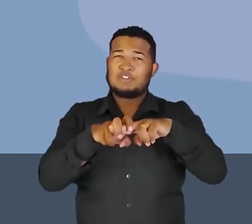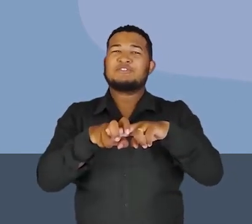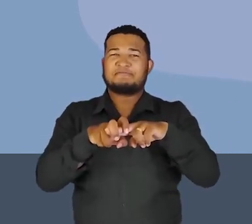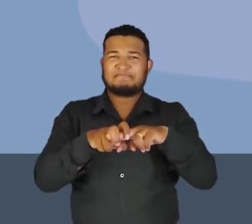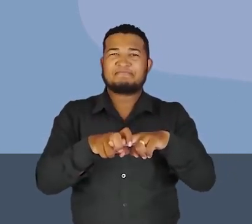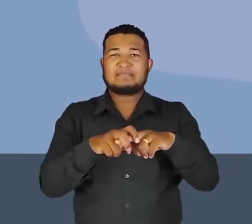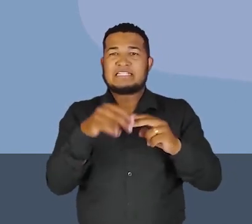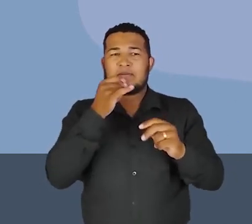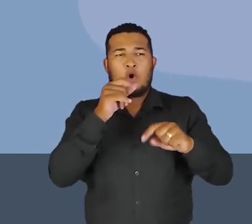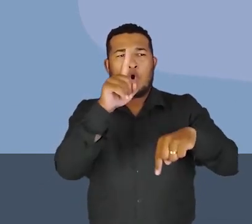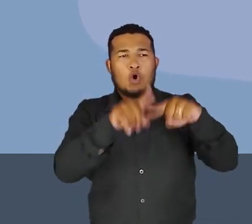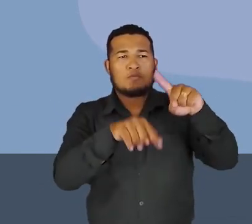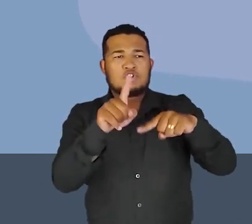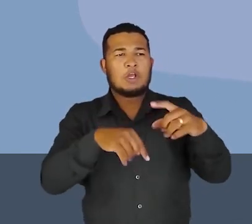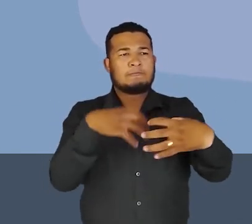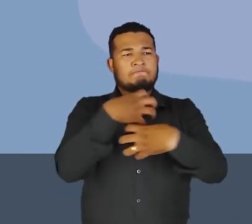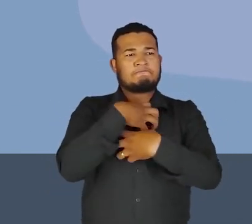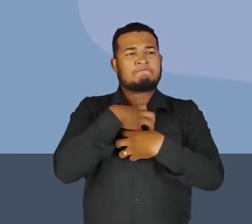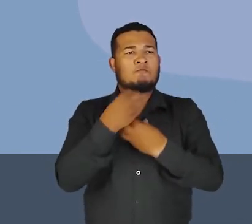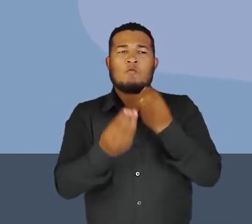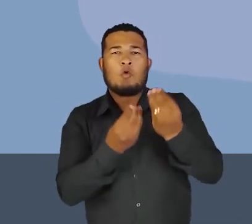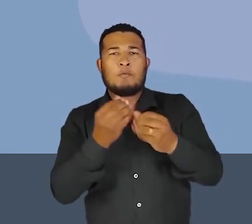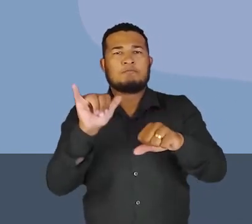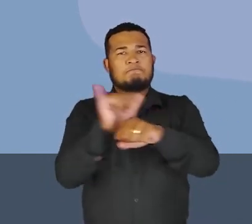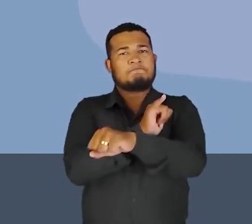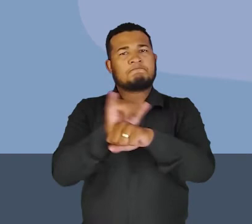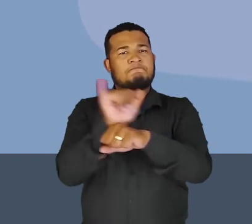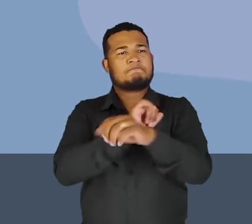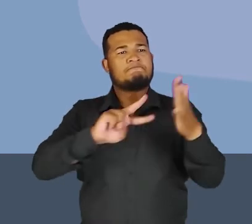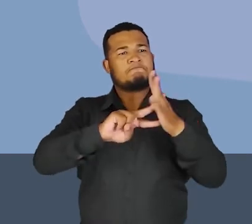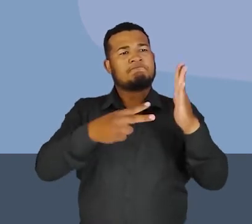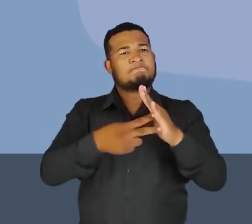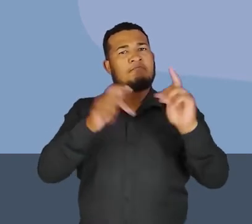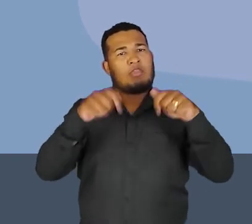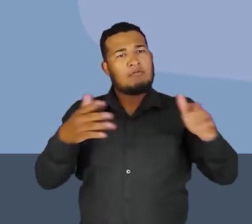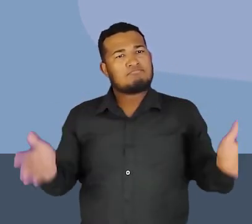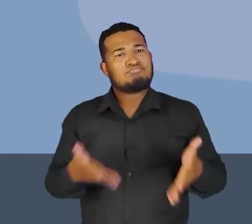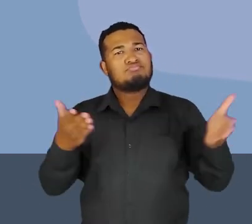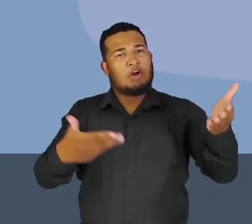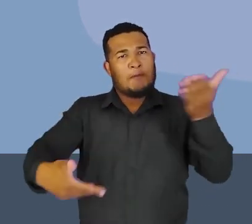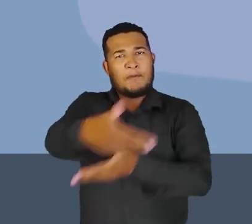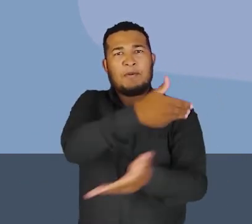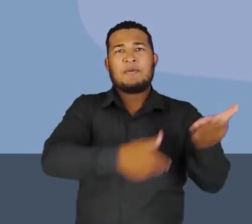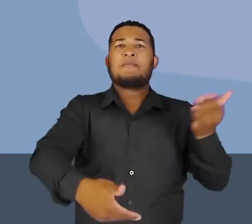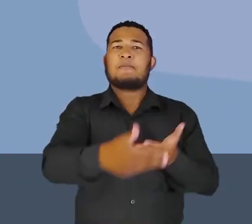objetos, formas, no sentido de promover uma maior circulação